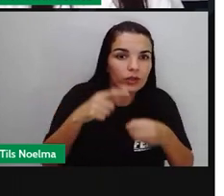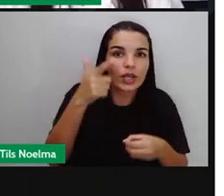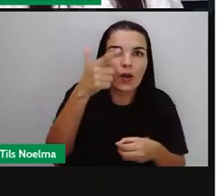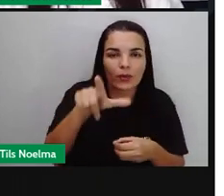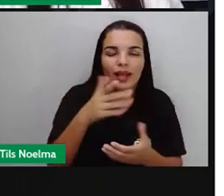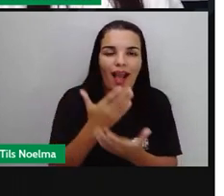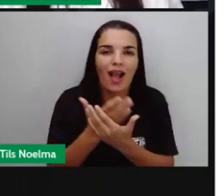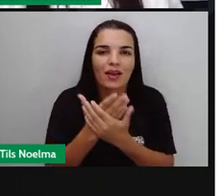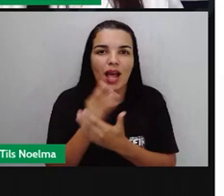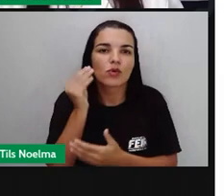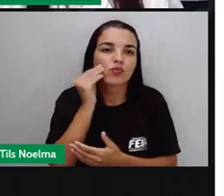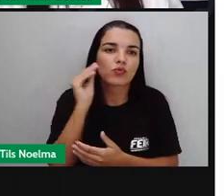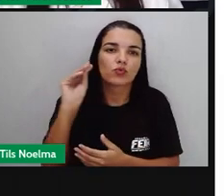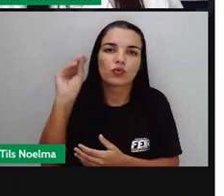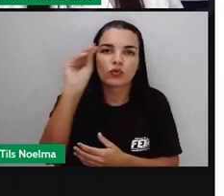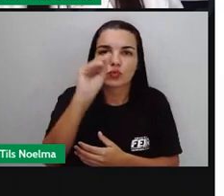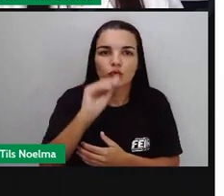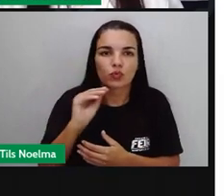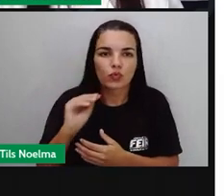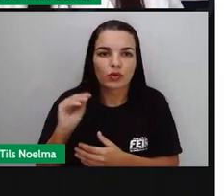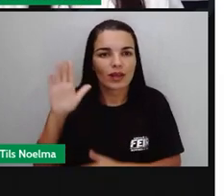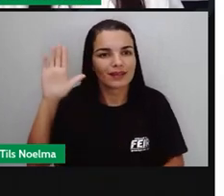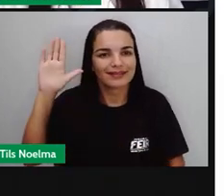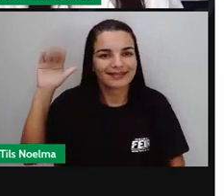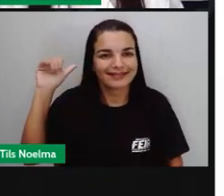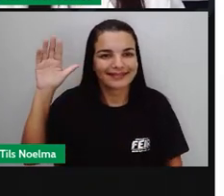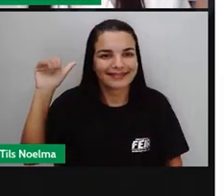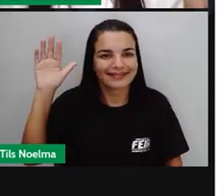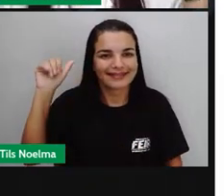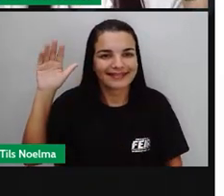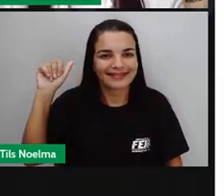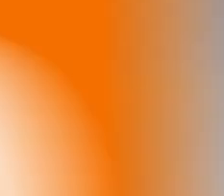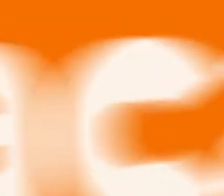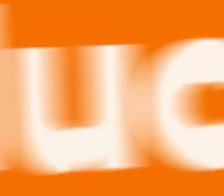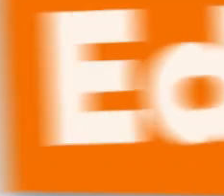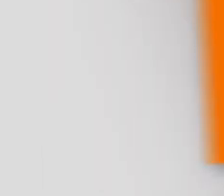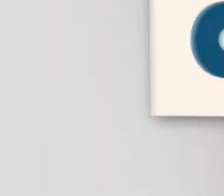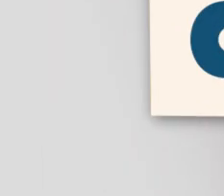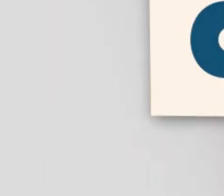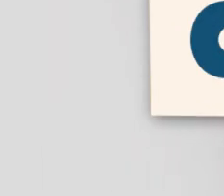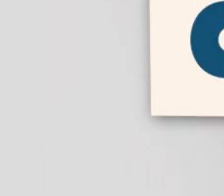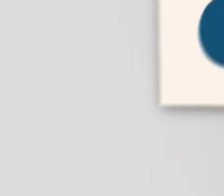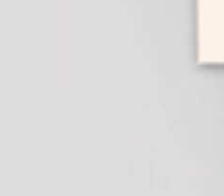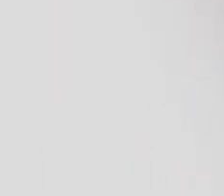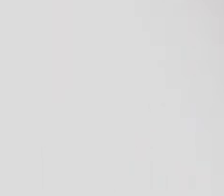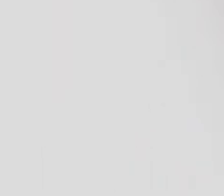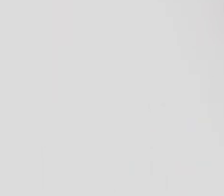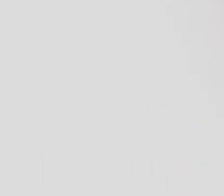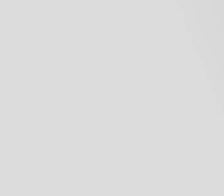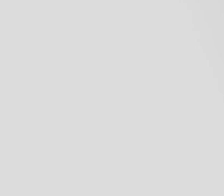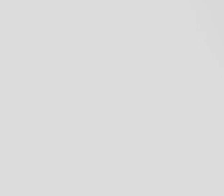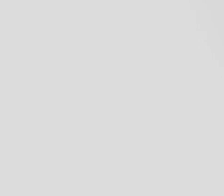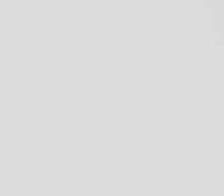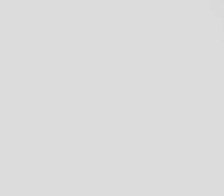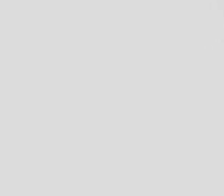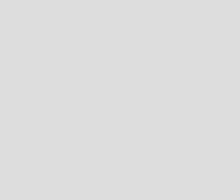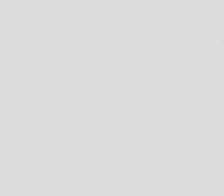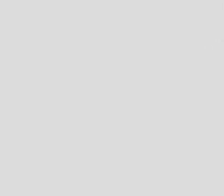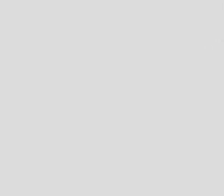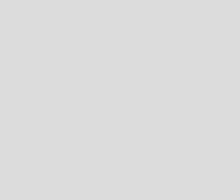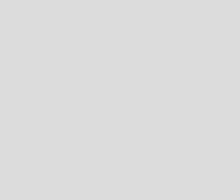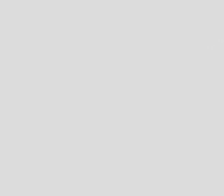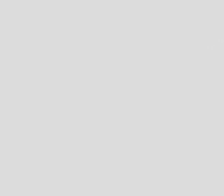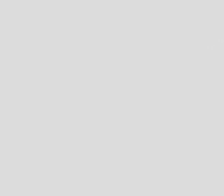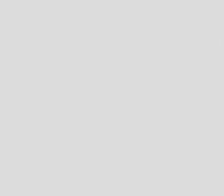mais uma aula. Beijinho no coração de cada um de vocês e até já. Tchau, tchau. Transcrição Quintena Coelho